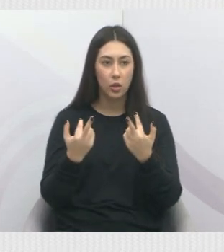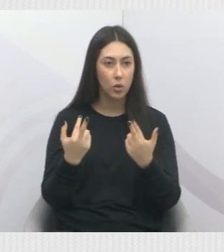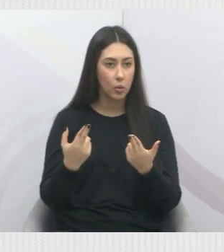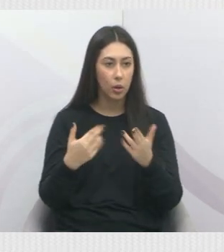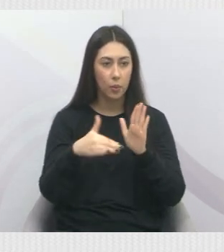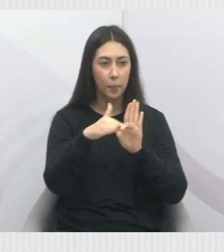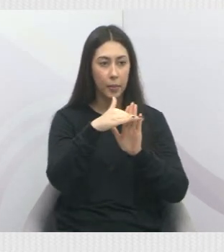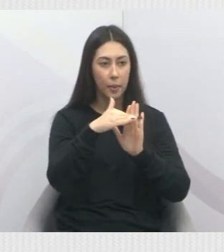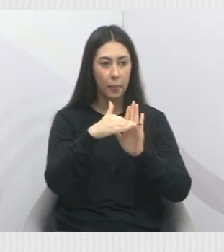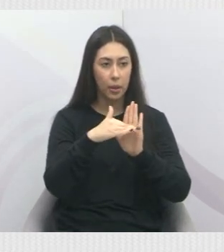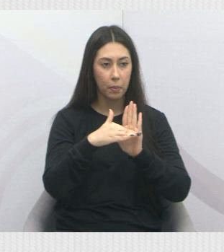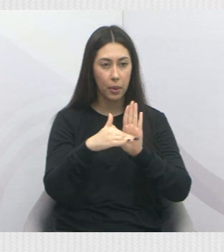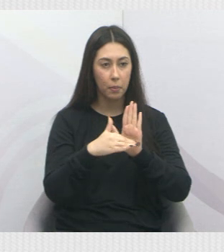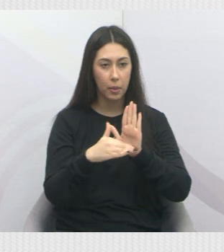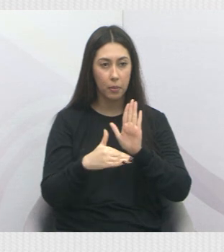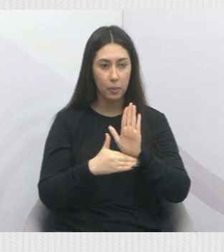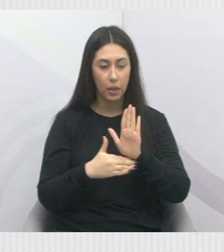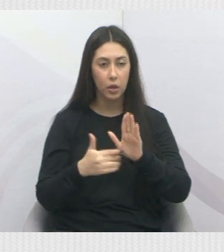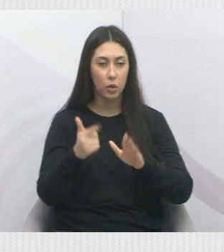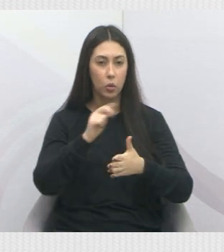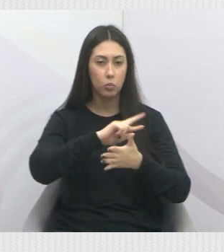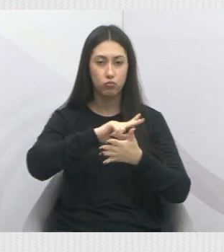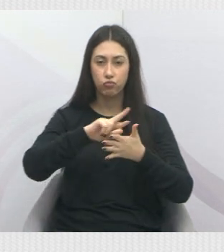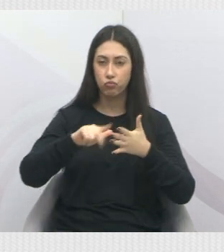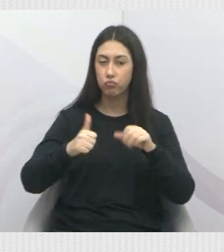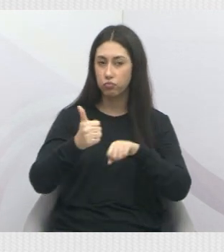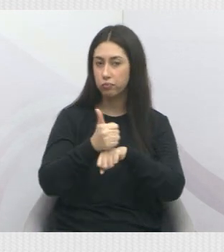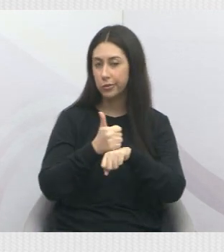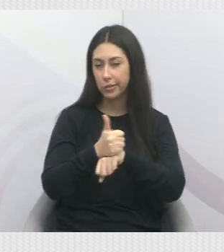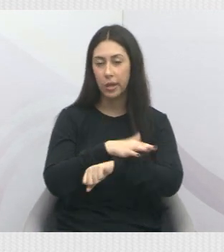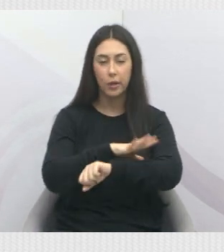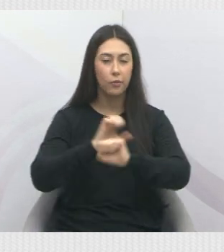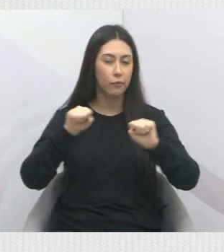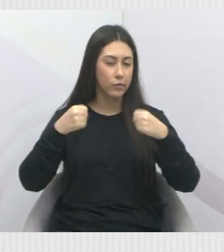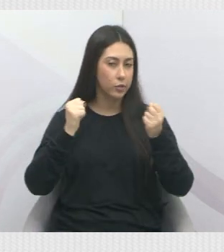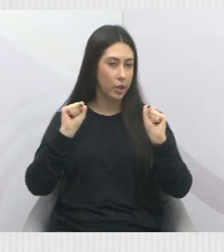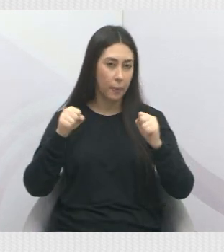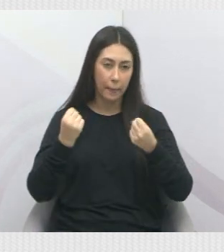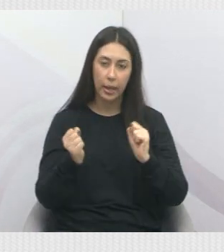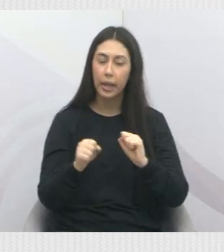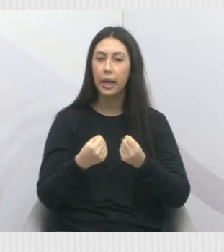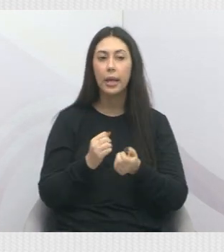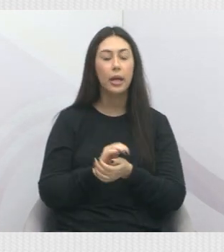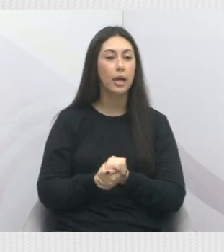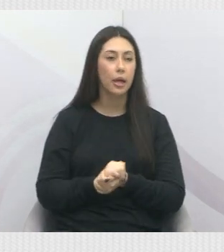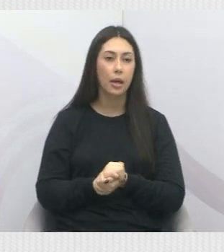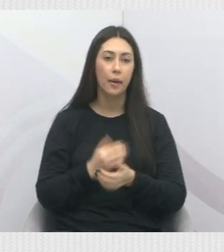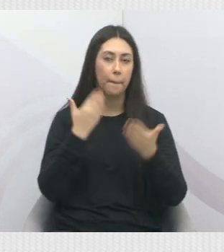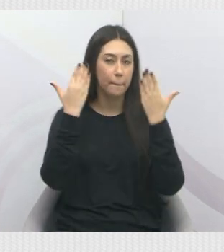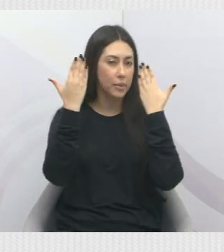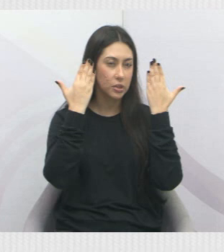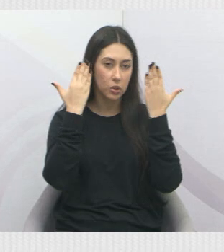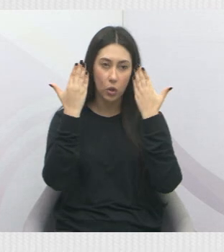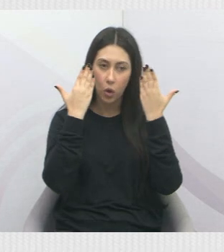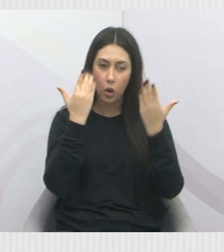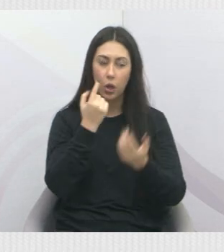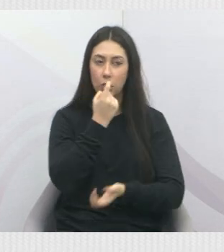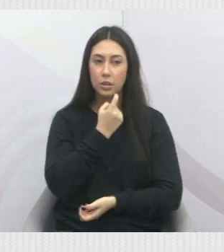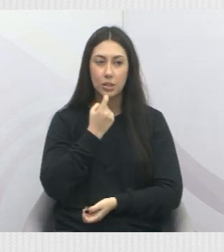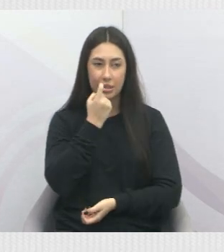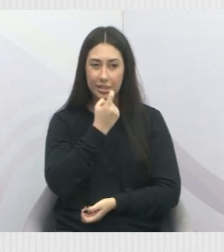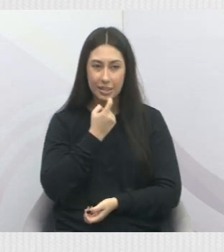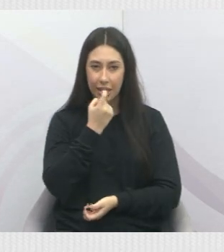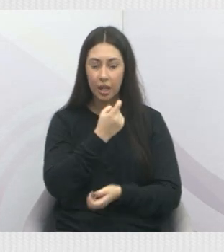estratificação com outros profissionais de nível superior, fisioterapia, nutricionista, fonoaudiologia, psicólogo, odontologia,